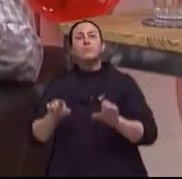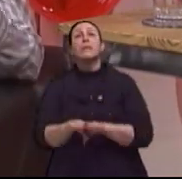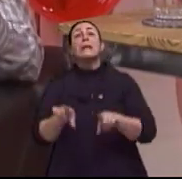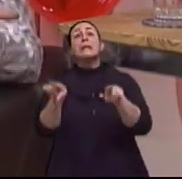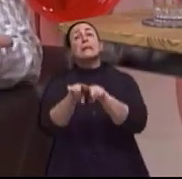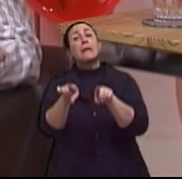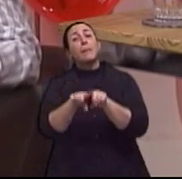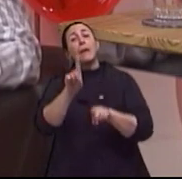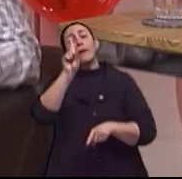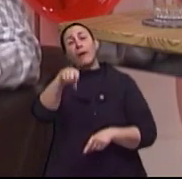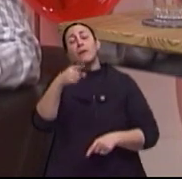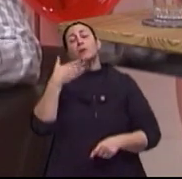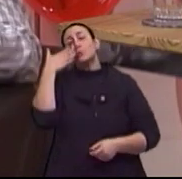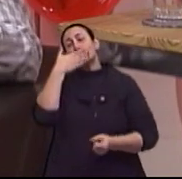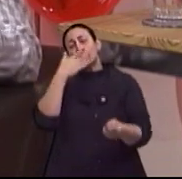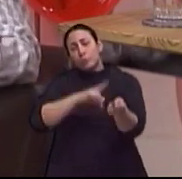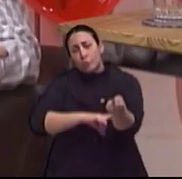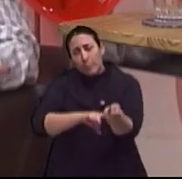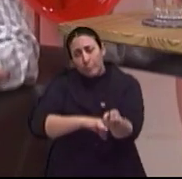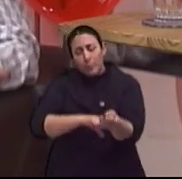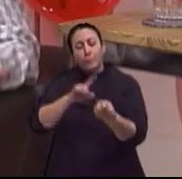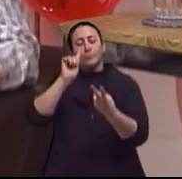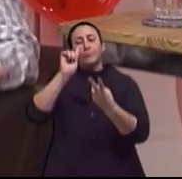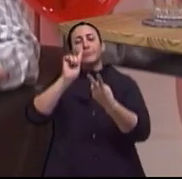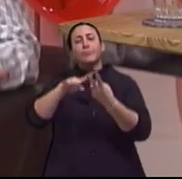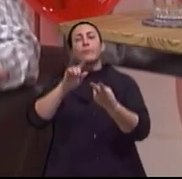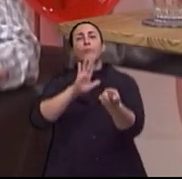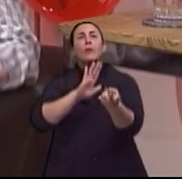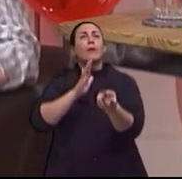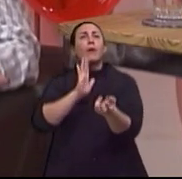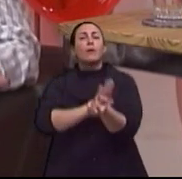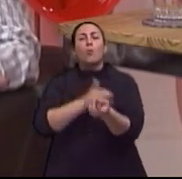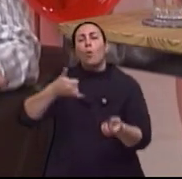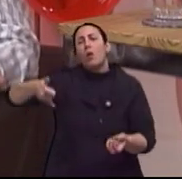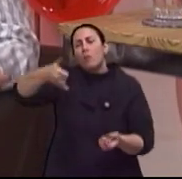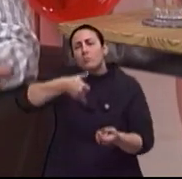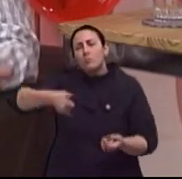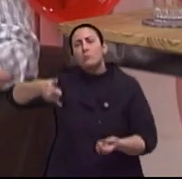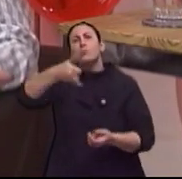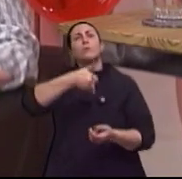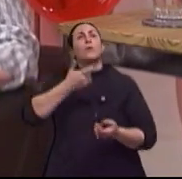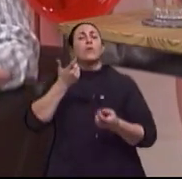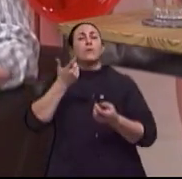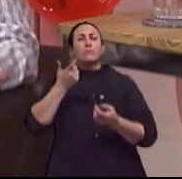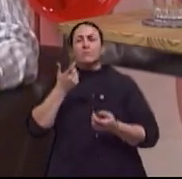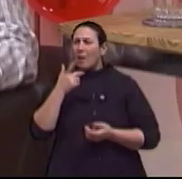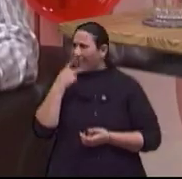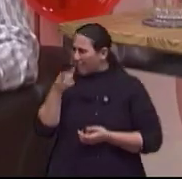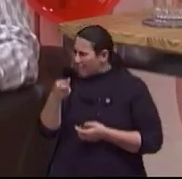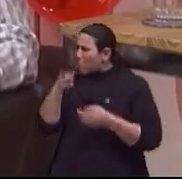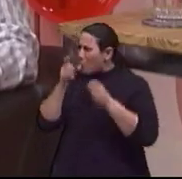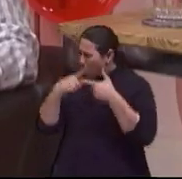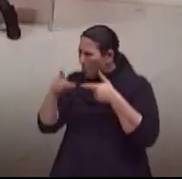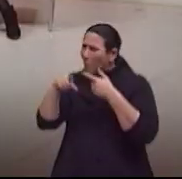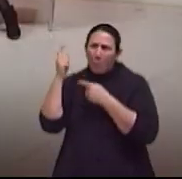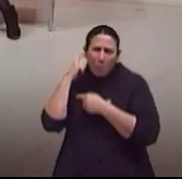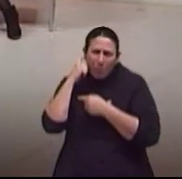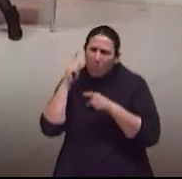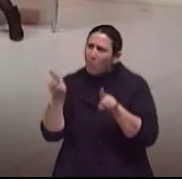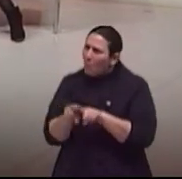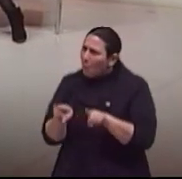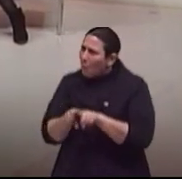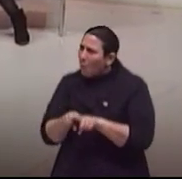diabet colesterol aumentado pressão alta isso atinge a nossa nosso ouvido atinge a que